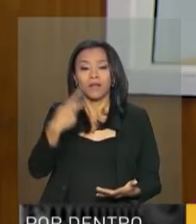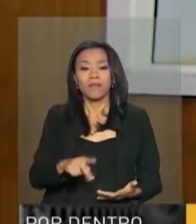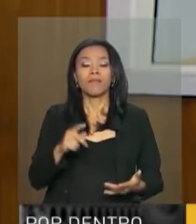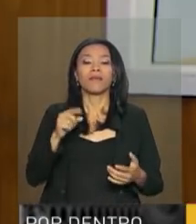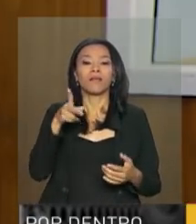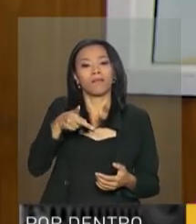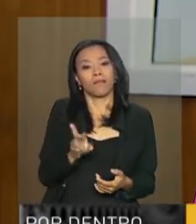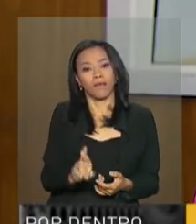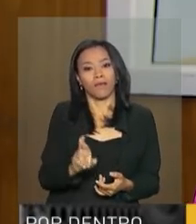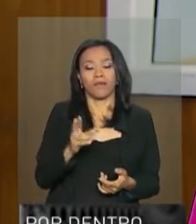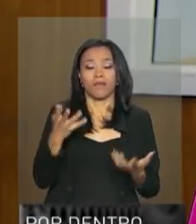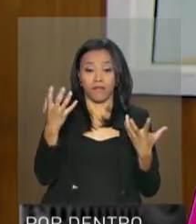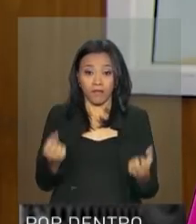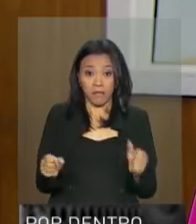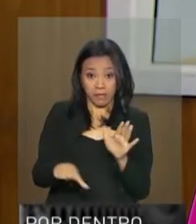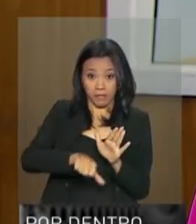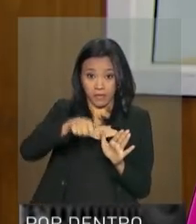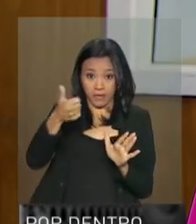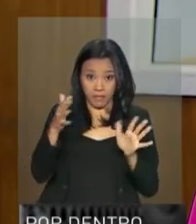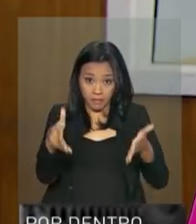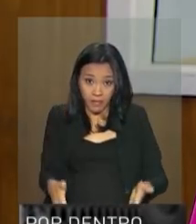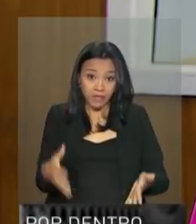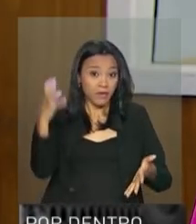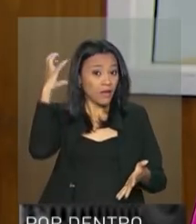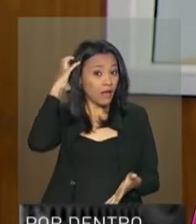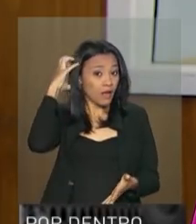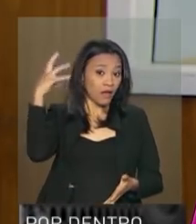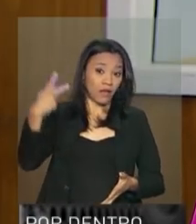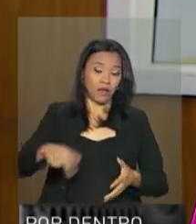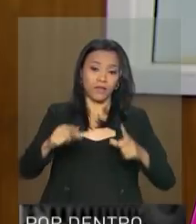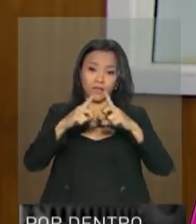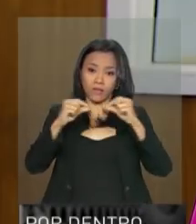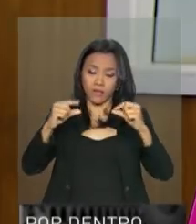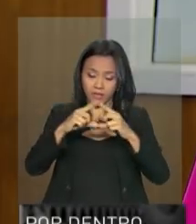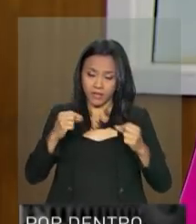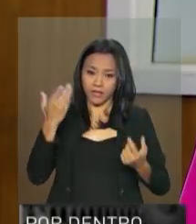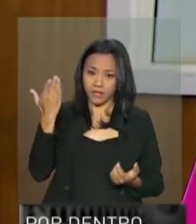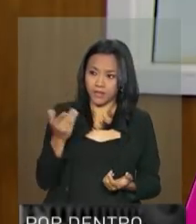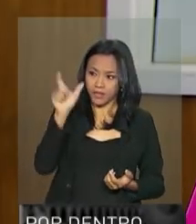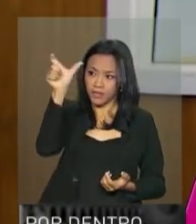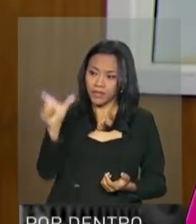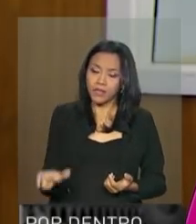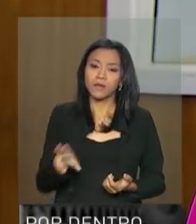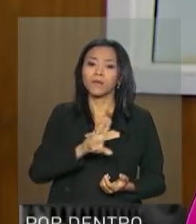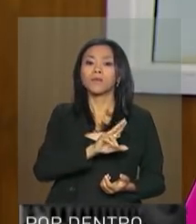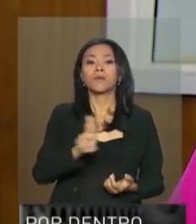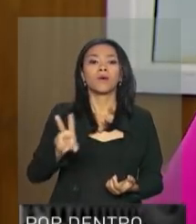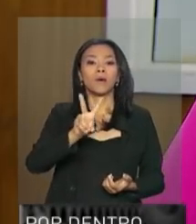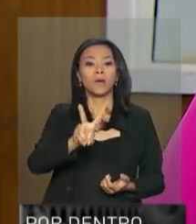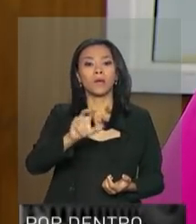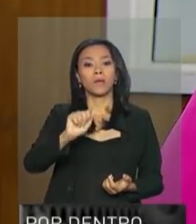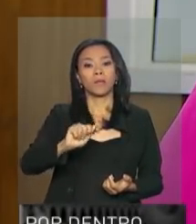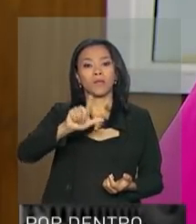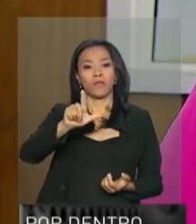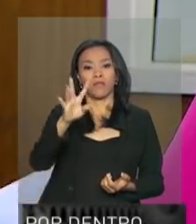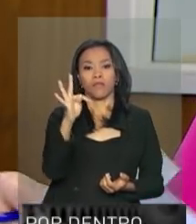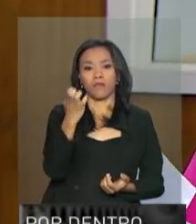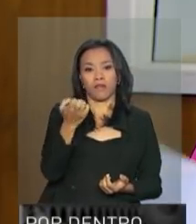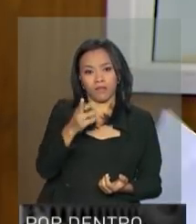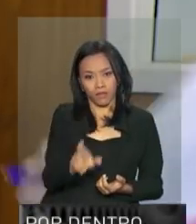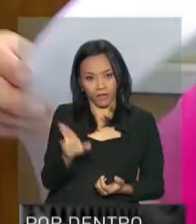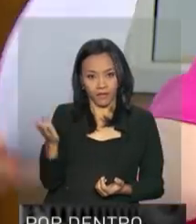vamos então à nossa primeira participação, Rádio Nacional de Brasília, com a gente na linha, meu colega Walter Lima. Olá, Walter, muito bom dia para você.